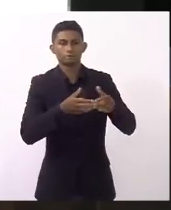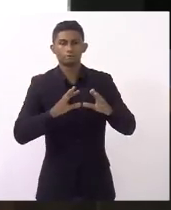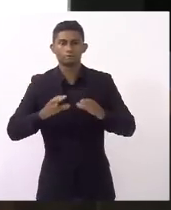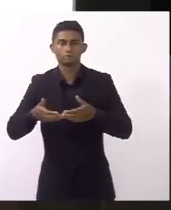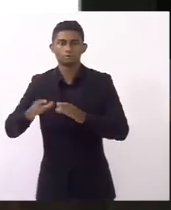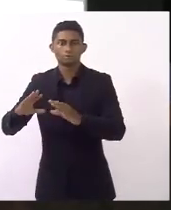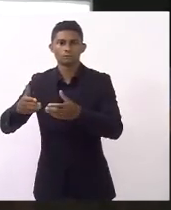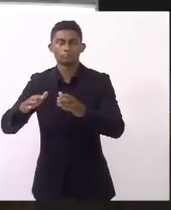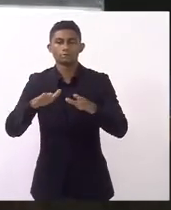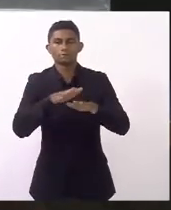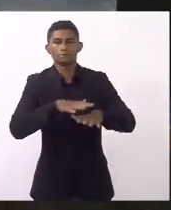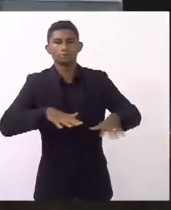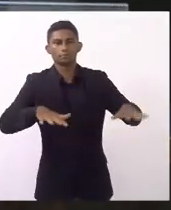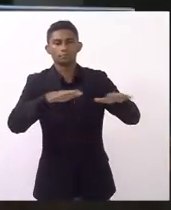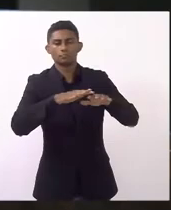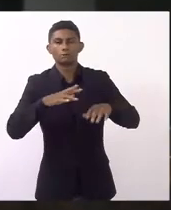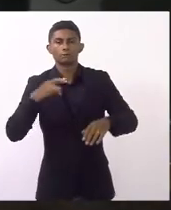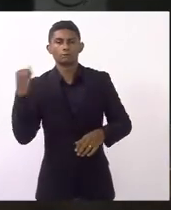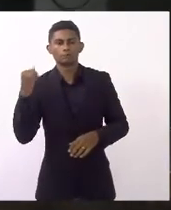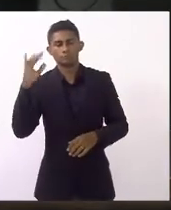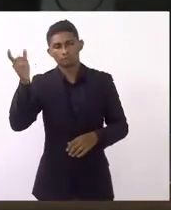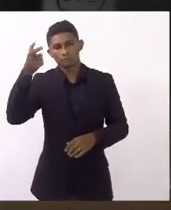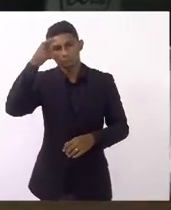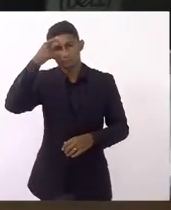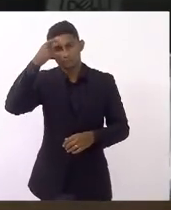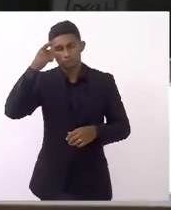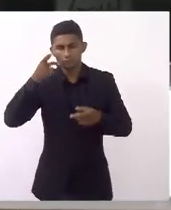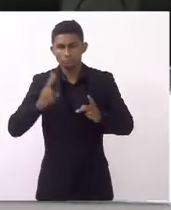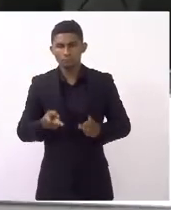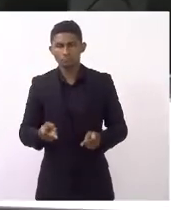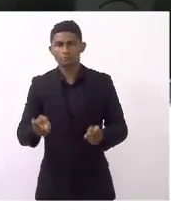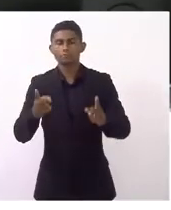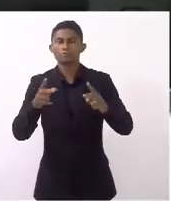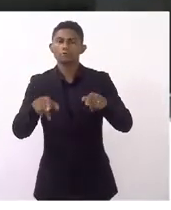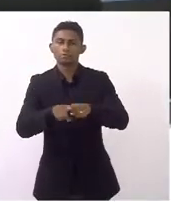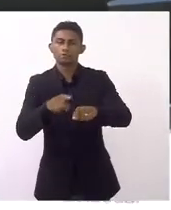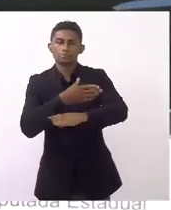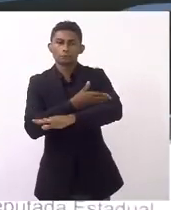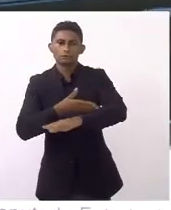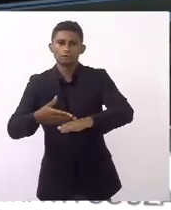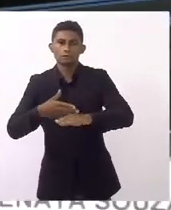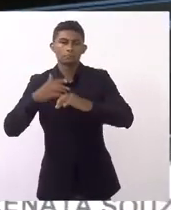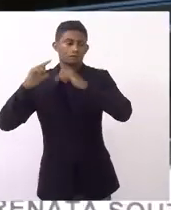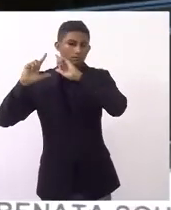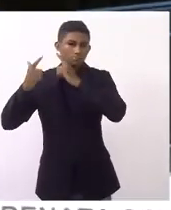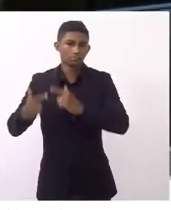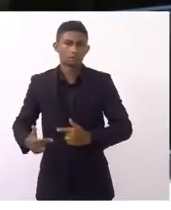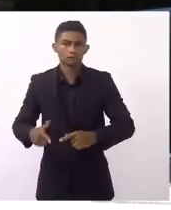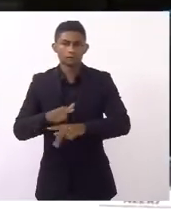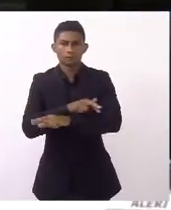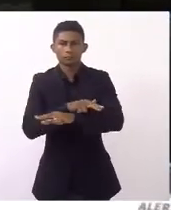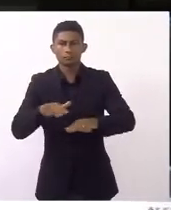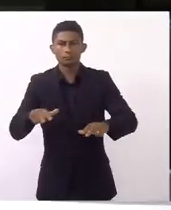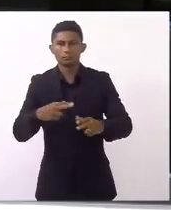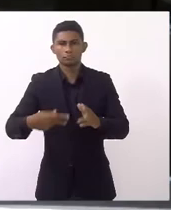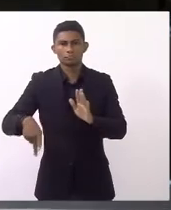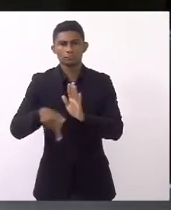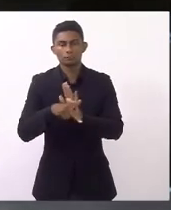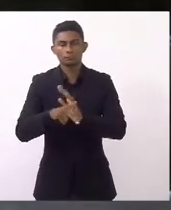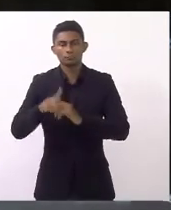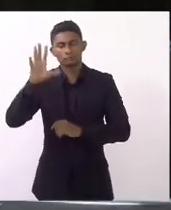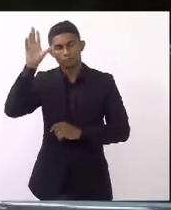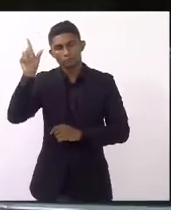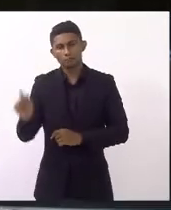coletivos tem na preservação da memória dos rituais e tradições originadas